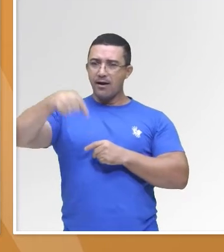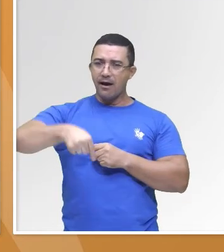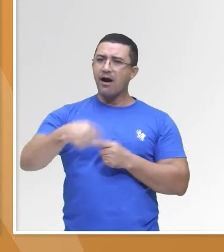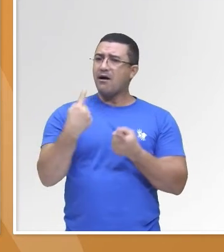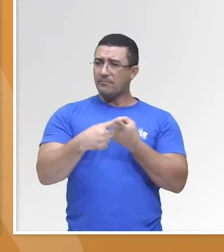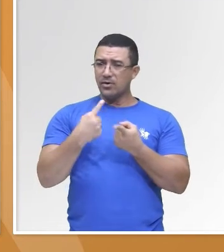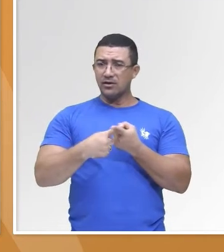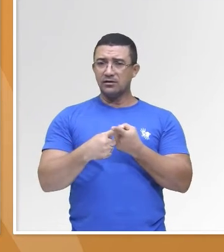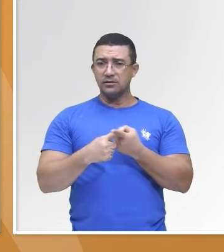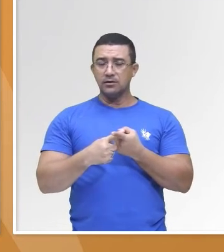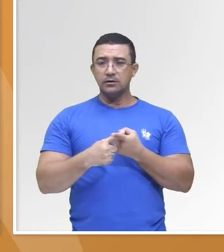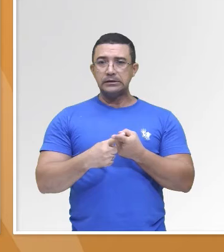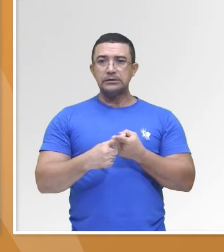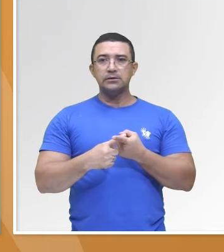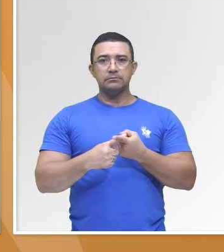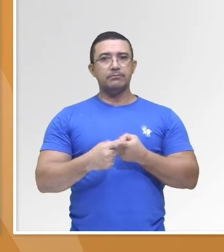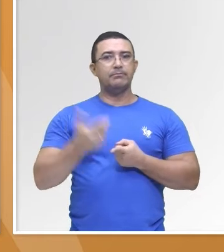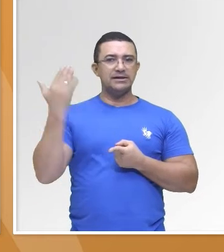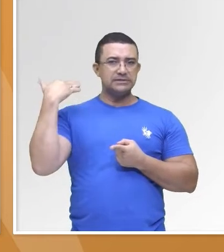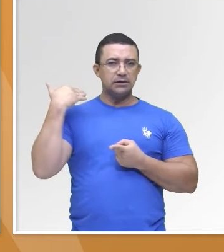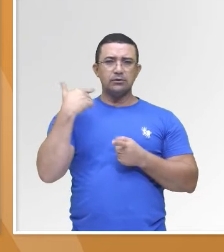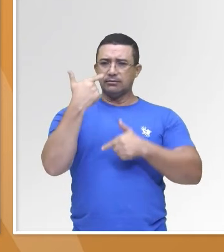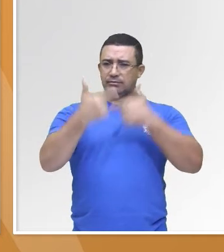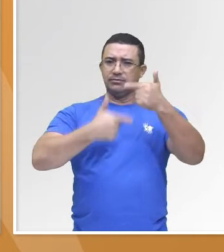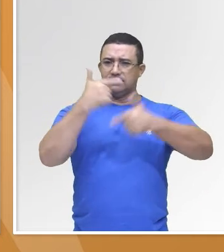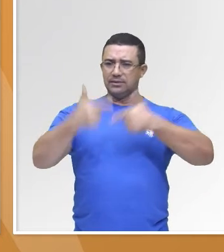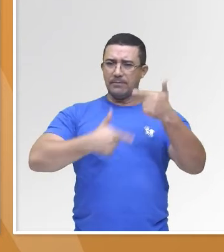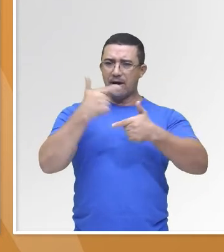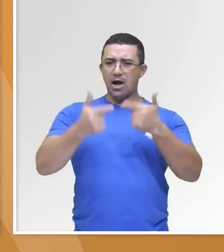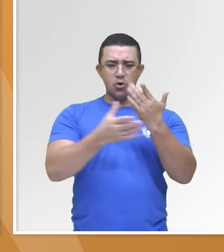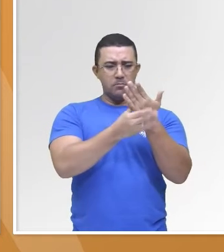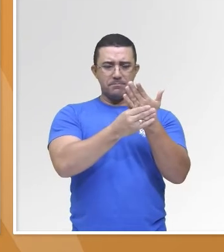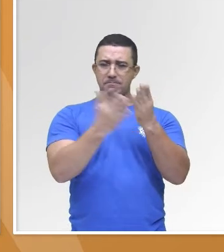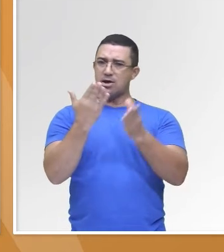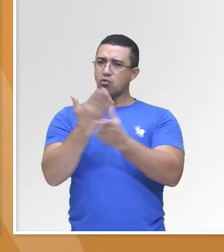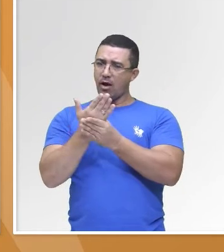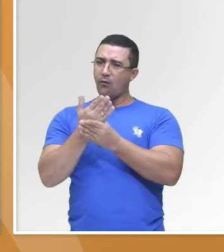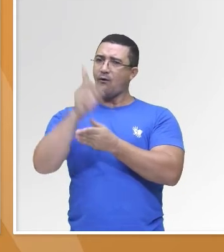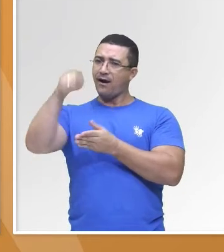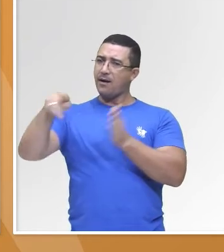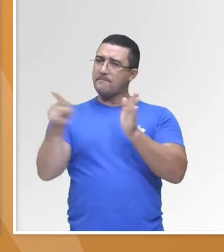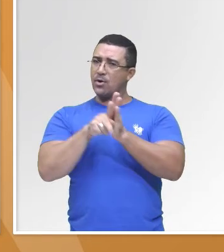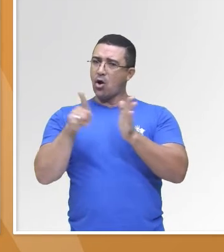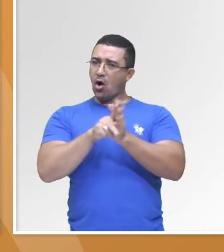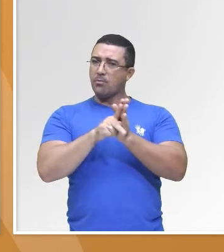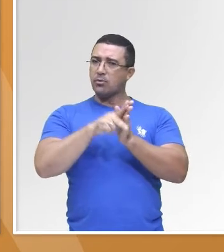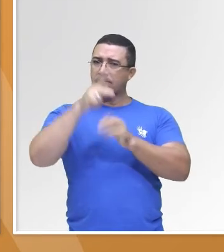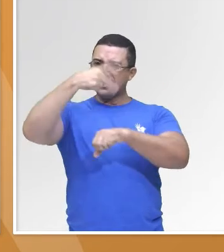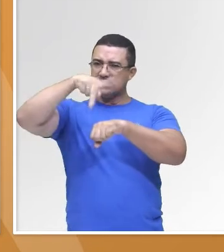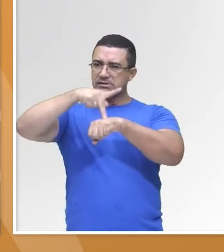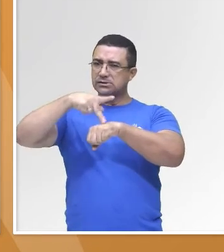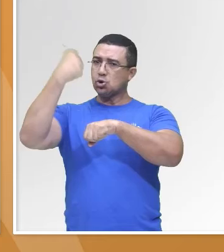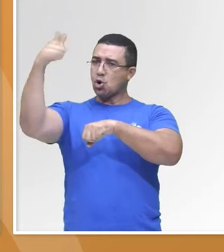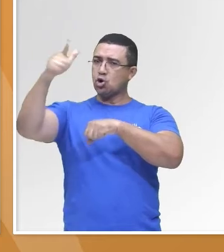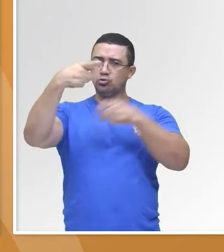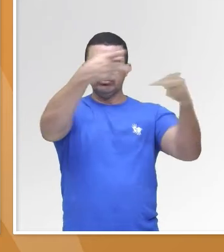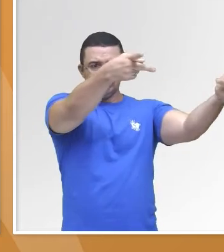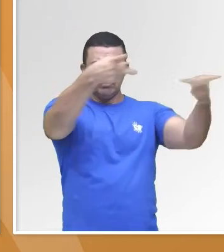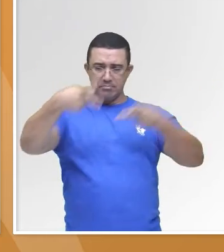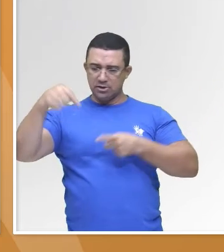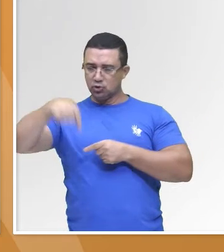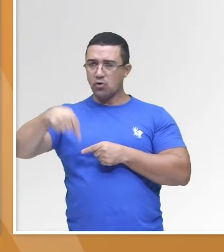Porque muitos trabalhos artesanais foram trazidos pelos imigrantes, principalmente